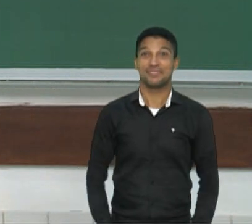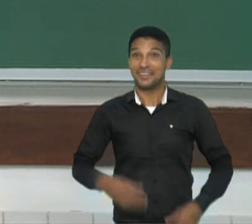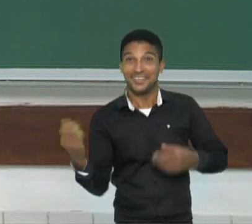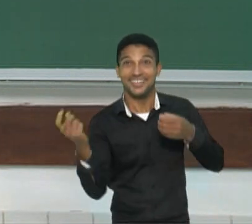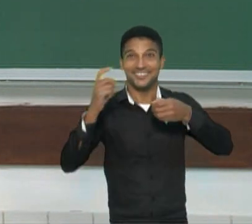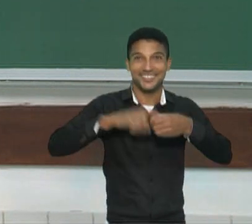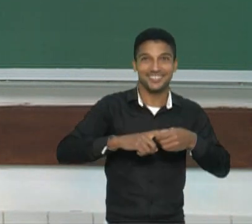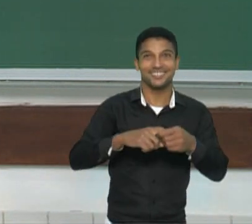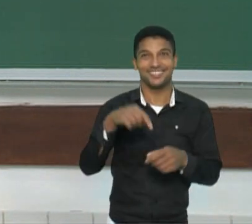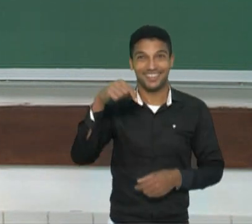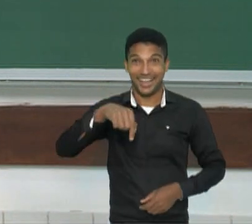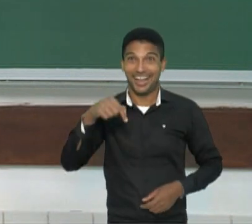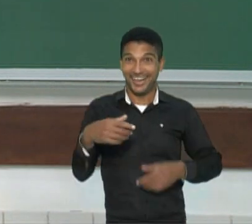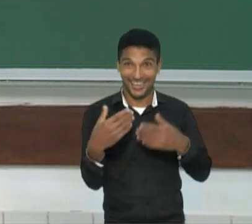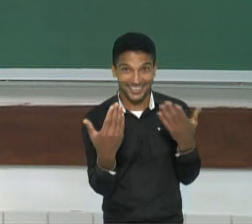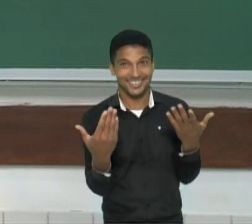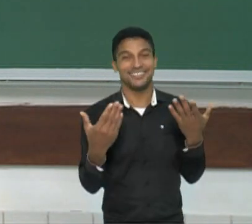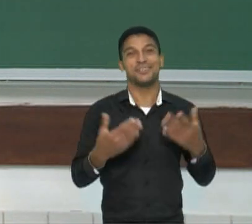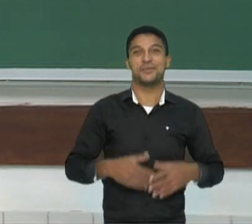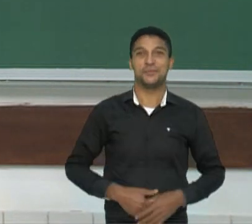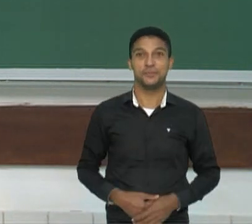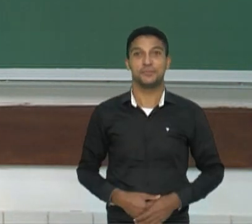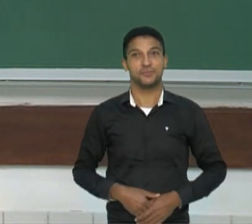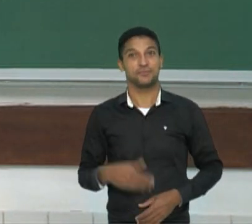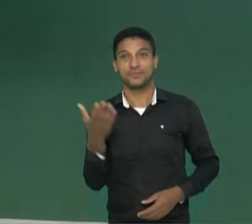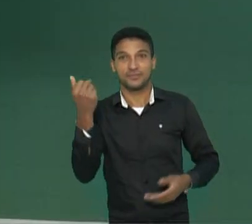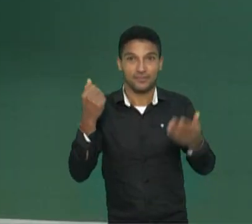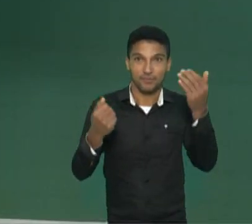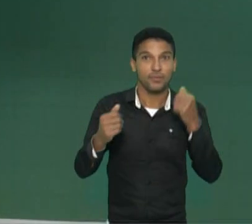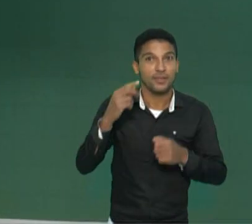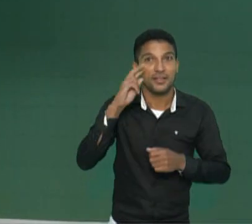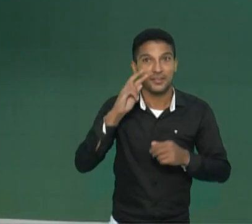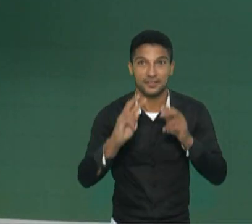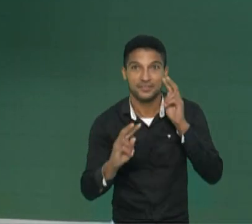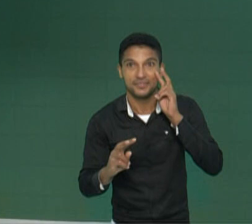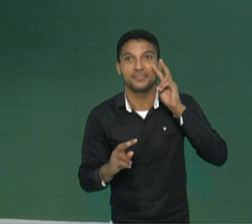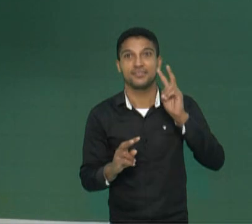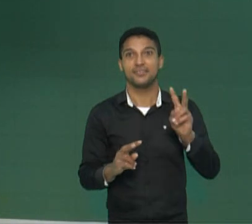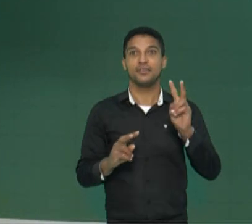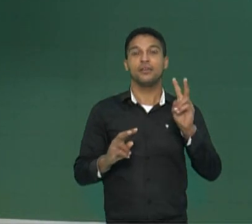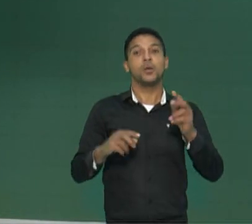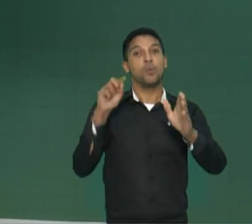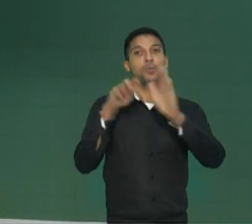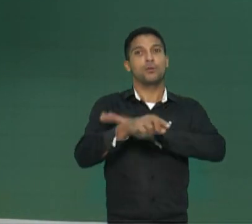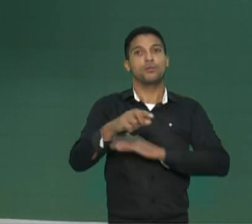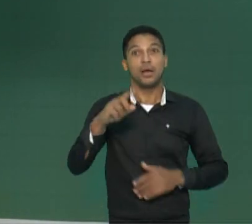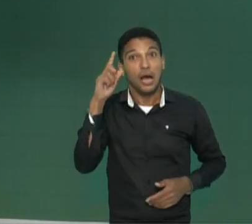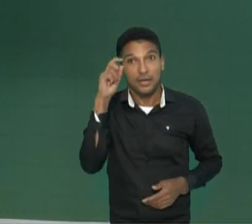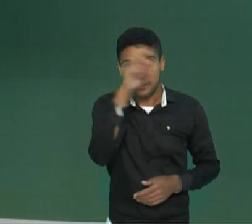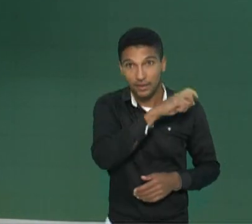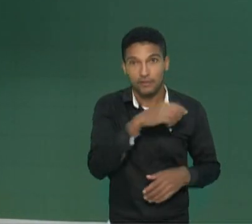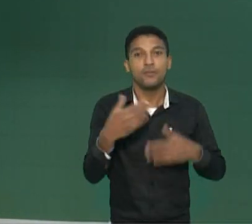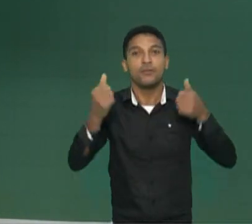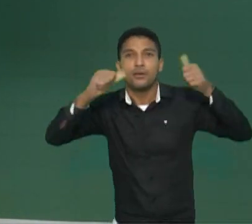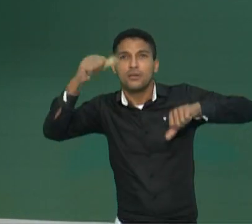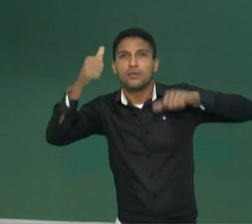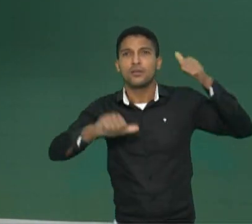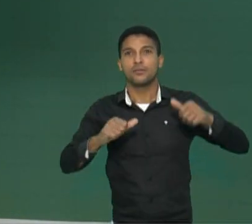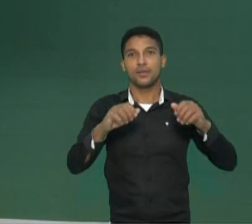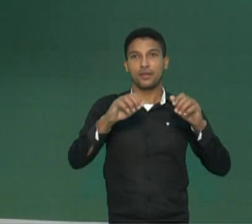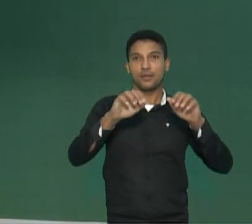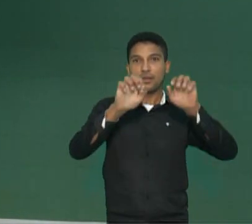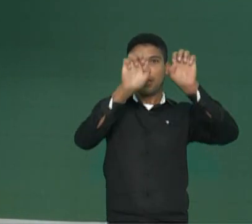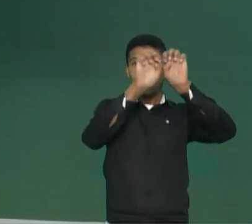Voltamos aqui, né, pessoal? Então vamos lá. Já começamos com uma pergunta difícil, então vamos analisar. Pessoal, a estrutura aqui a gente já vê